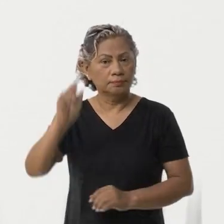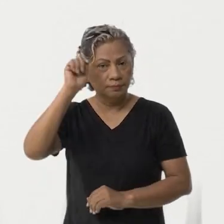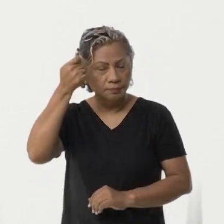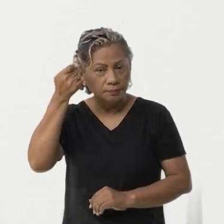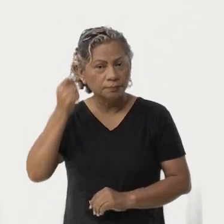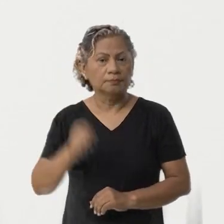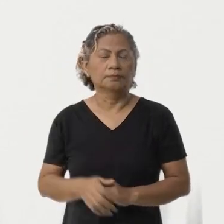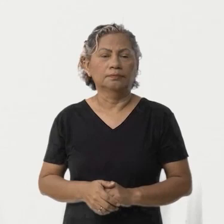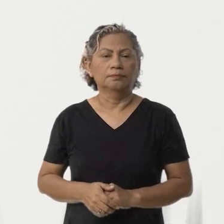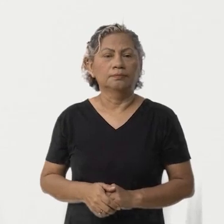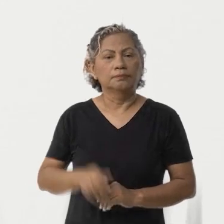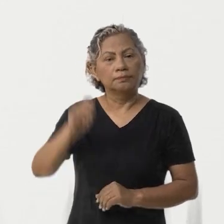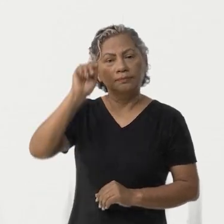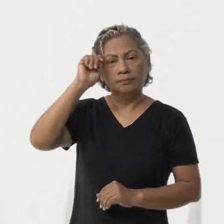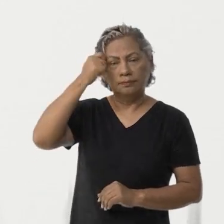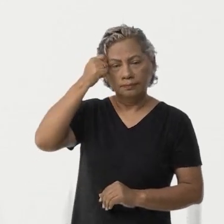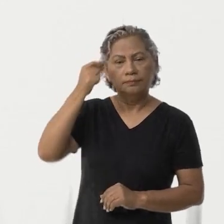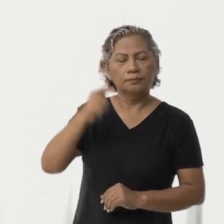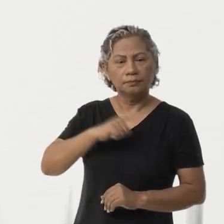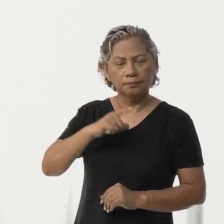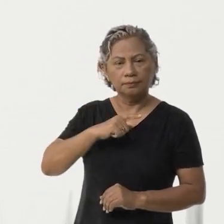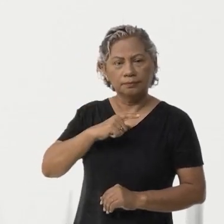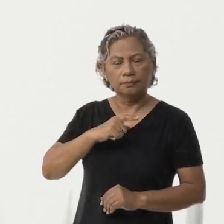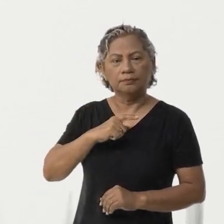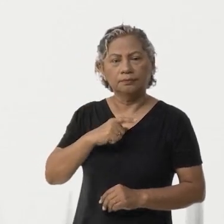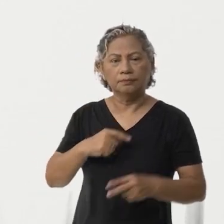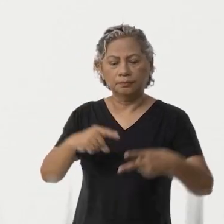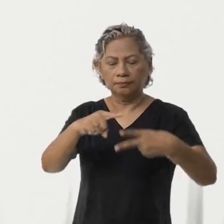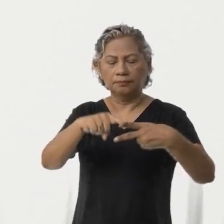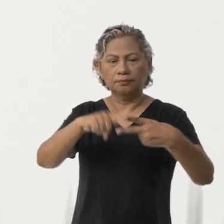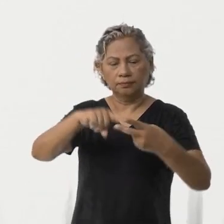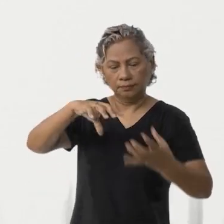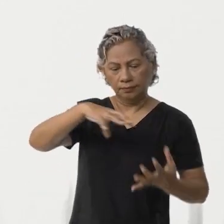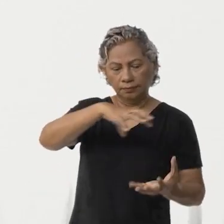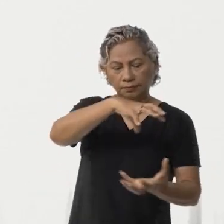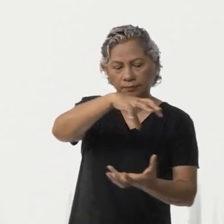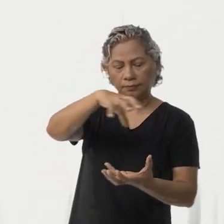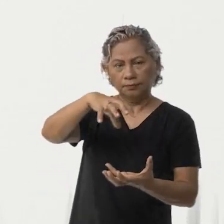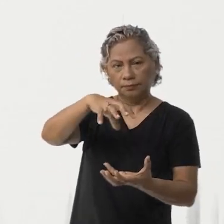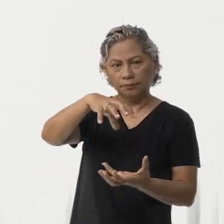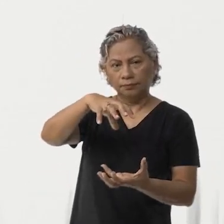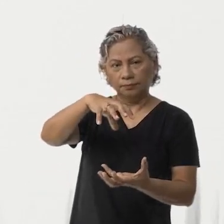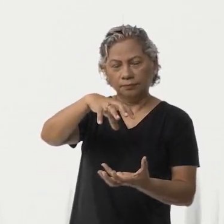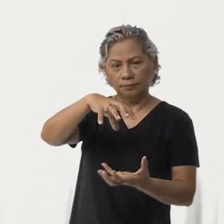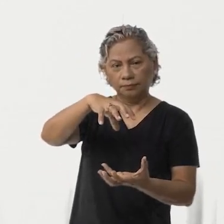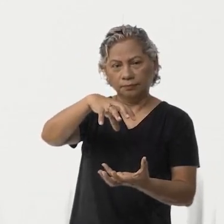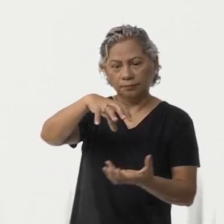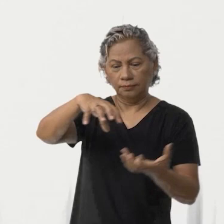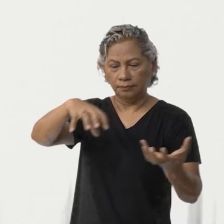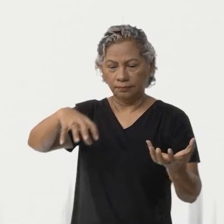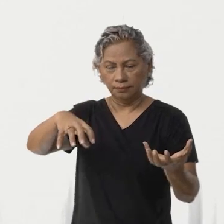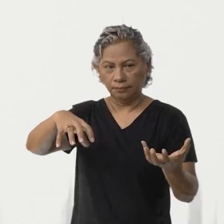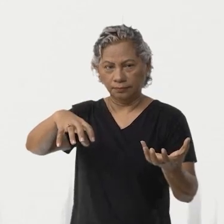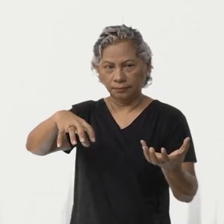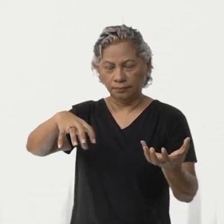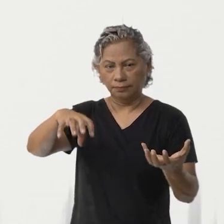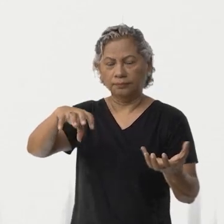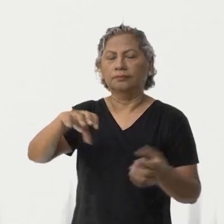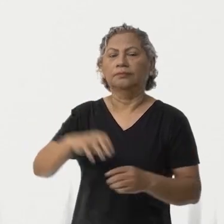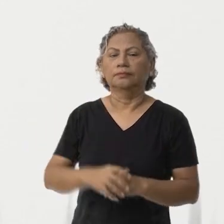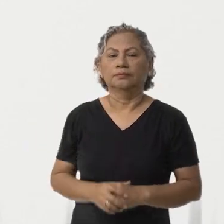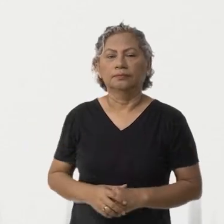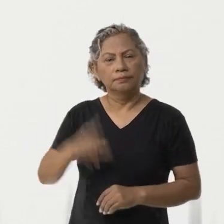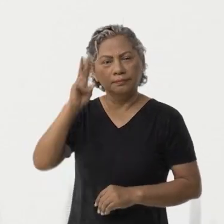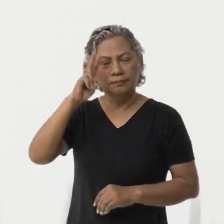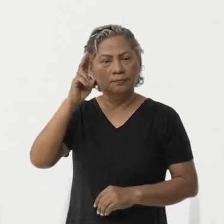o único continente que possui terras nos 2 hemisférios, certo? e o Brasil 3. Então